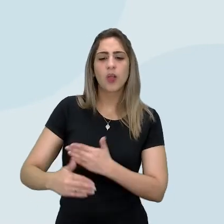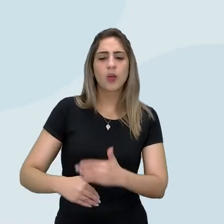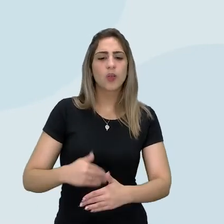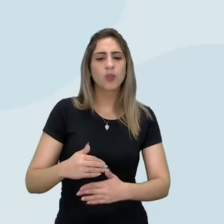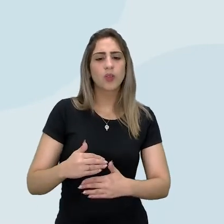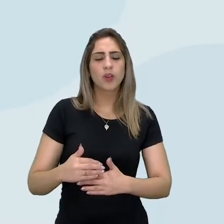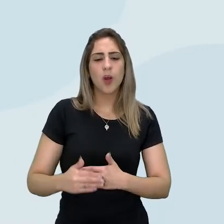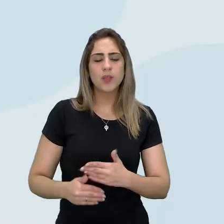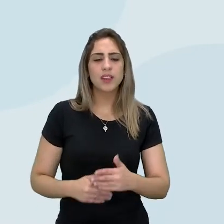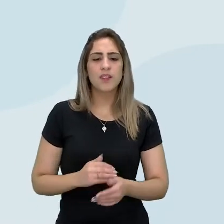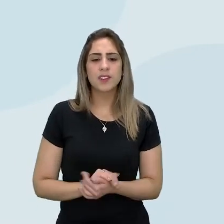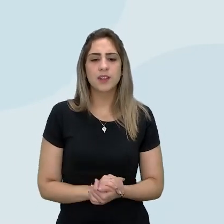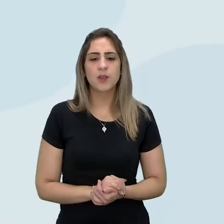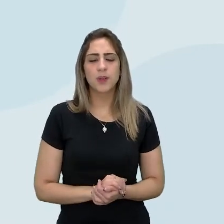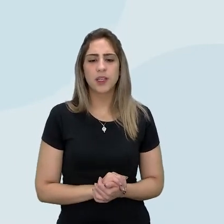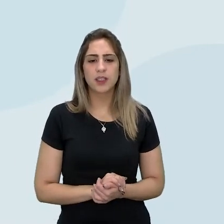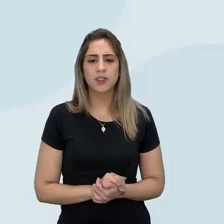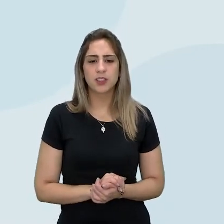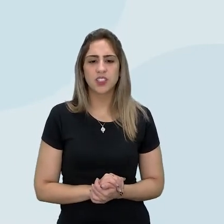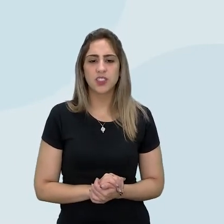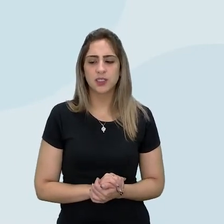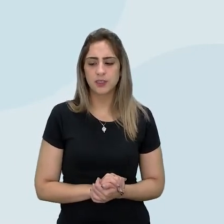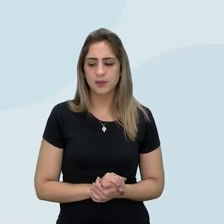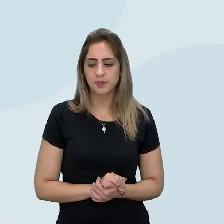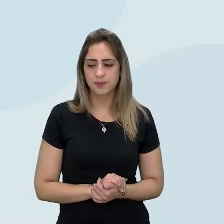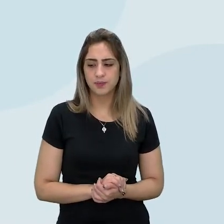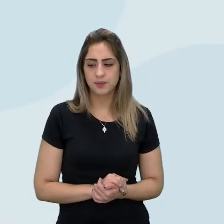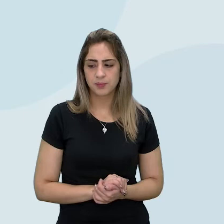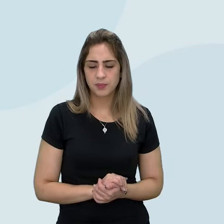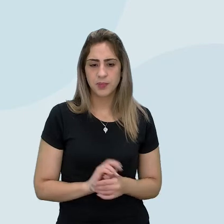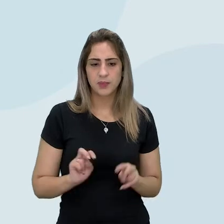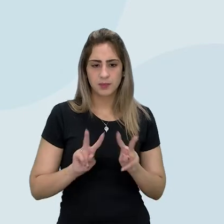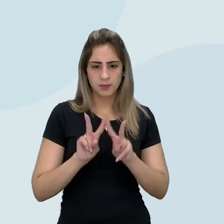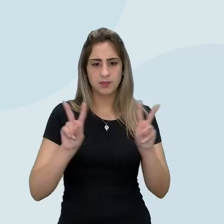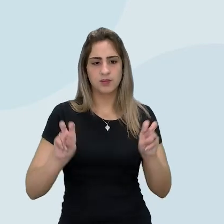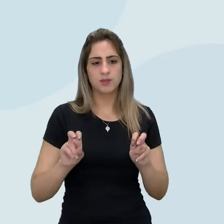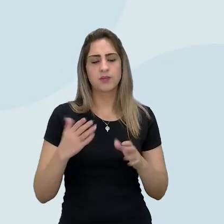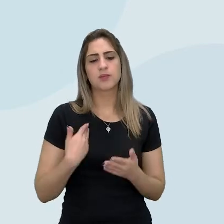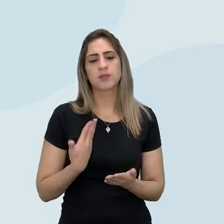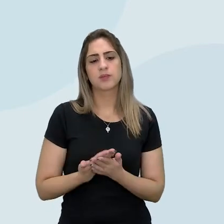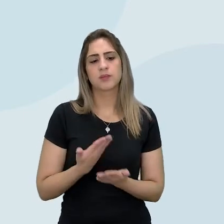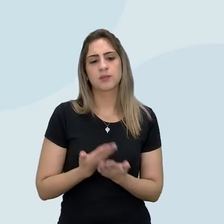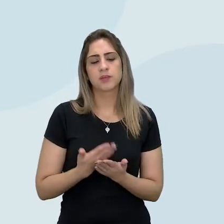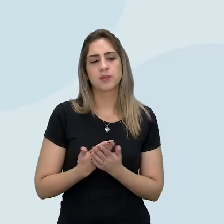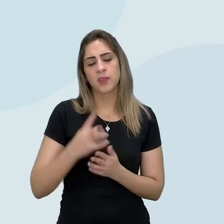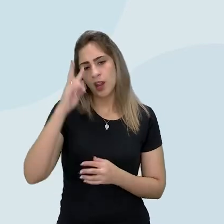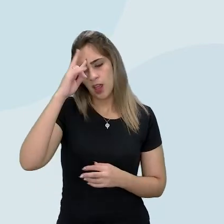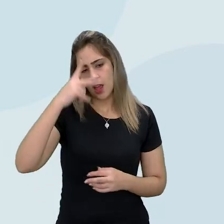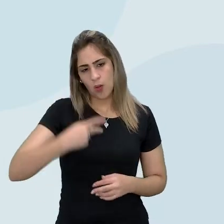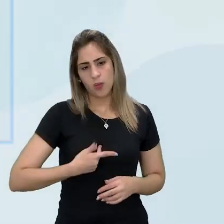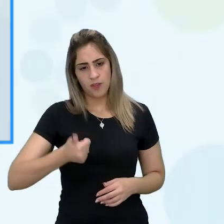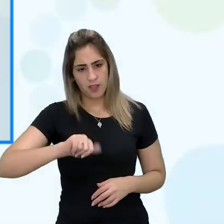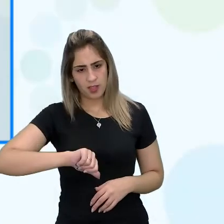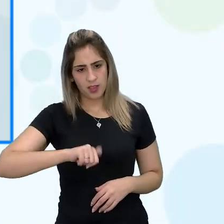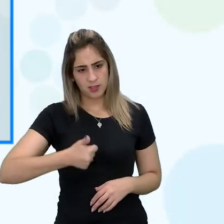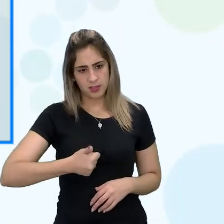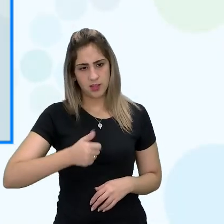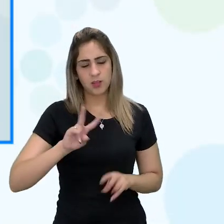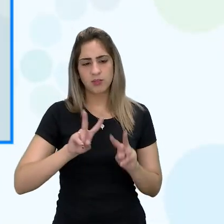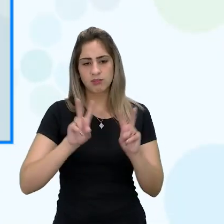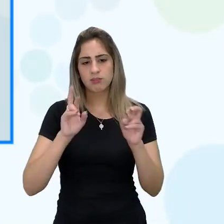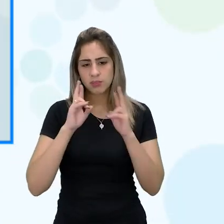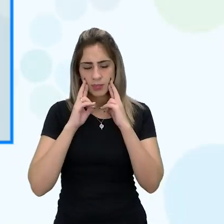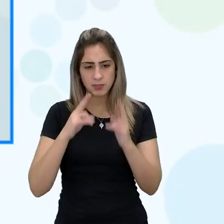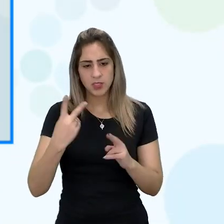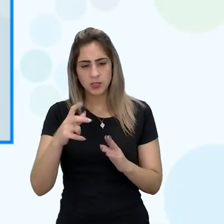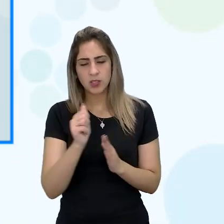ao longo do nosso componente. Então, esse é o momento também de você fazer uma autoavaliação a respeito da